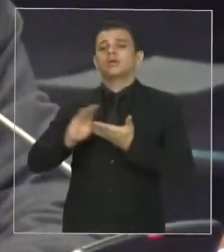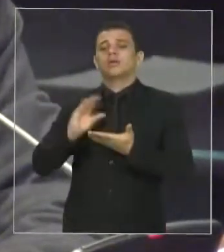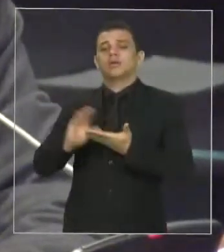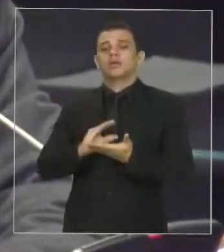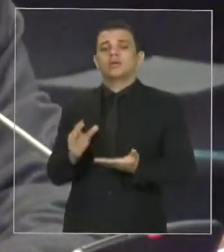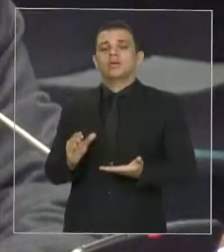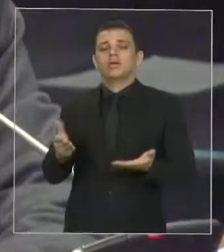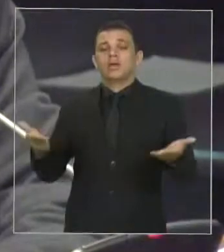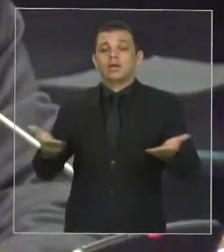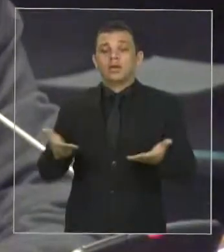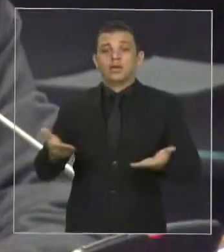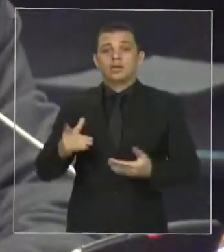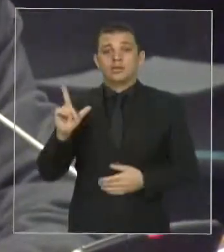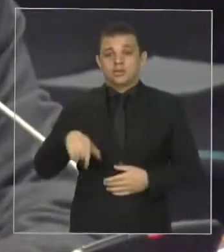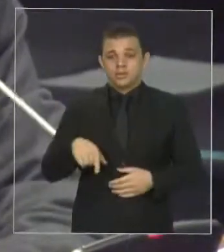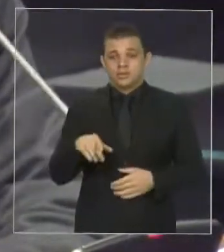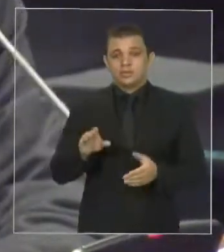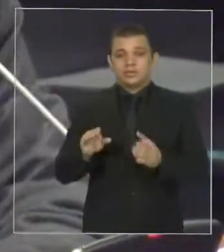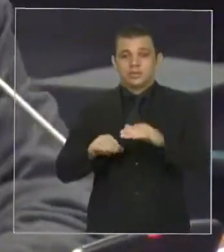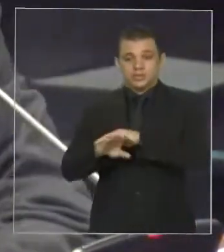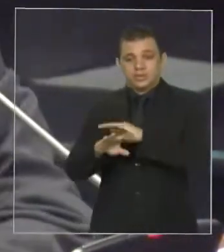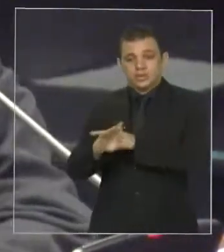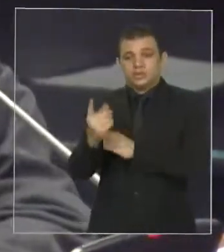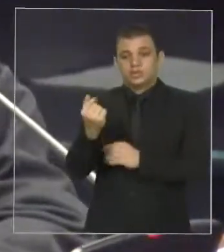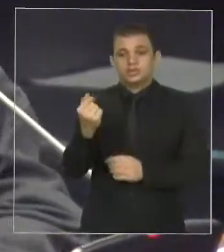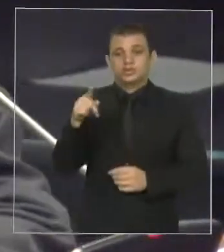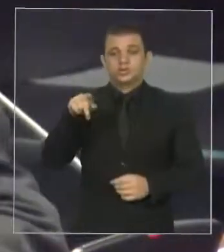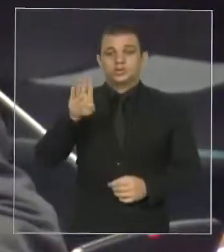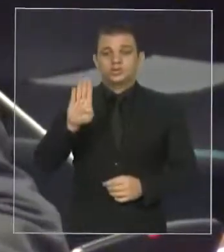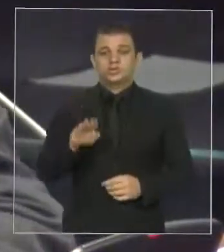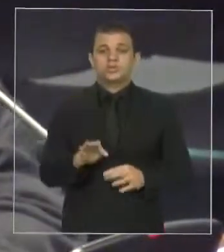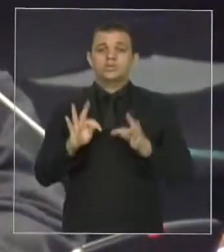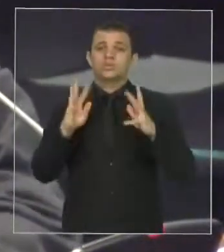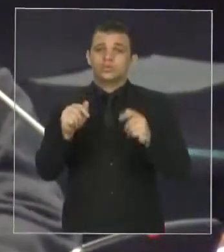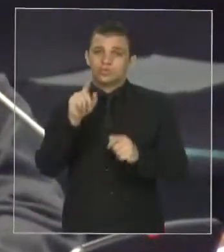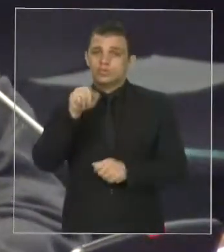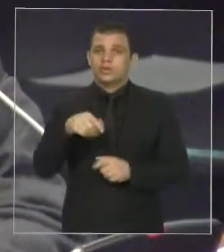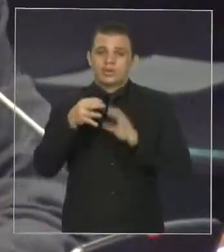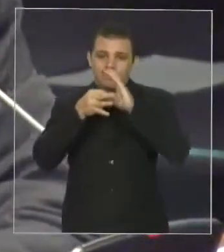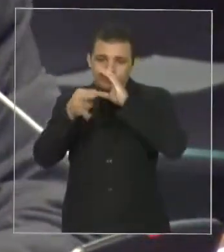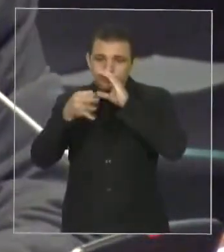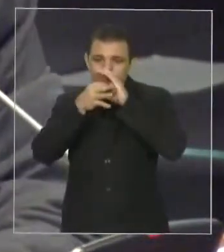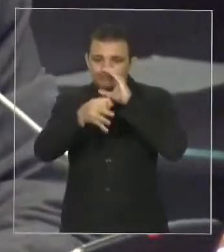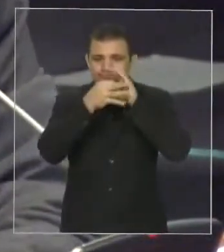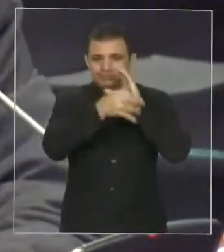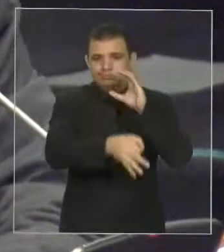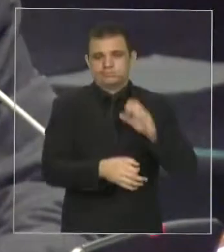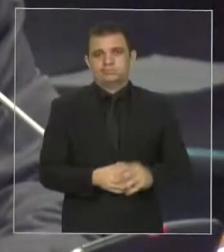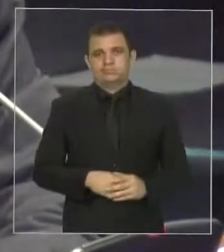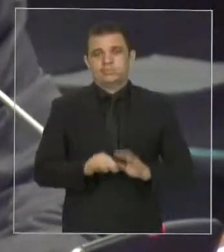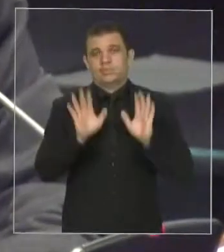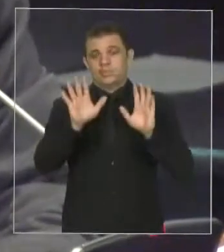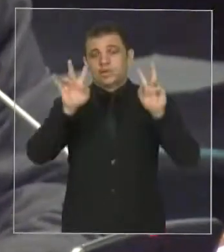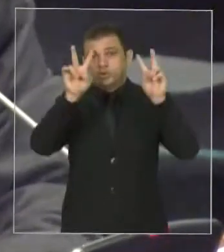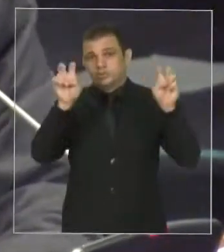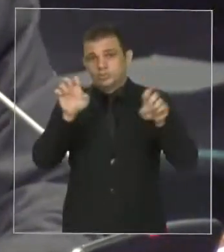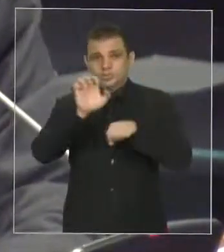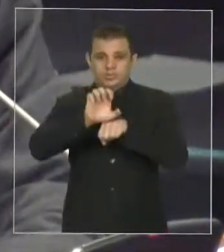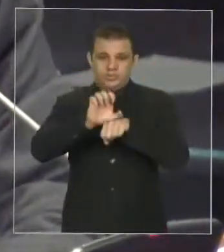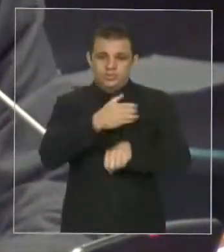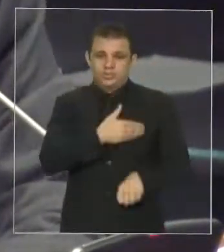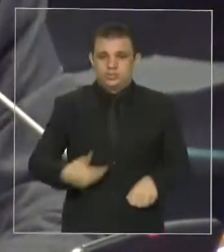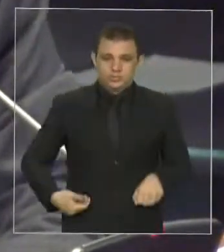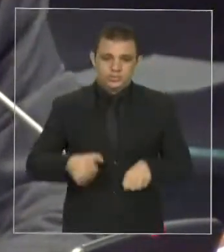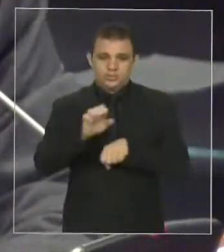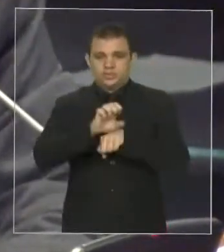fundo público. Tudo é oriundo de crítica. Agora, com relação ao estado do Maranhão,